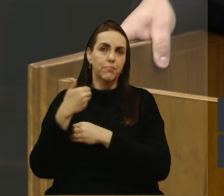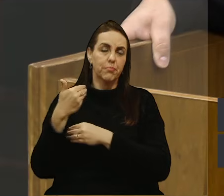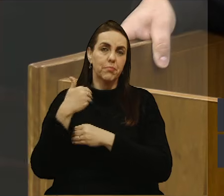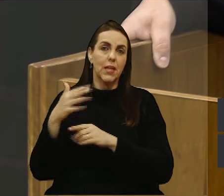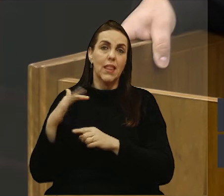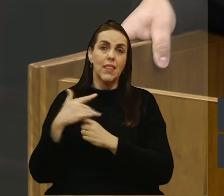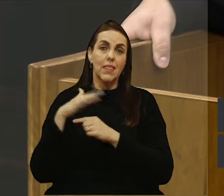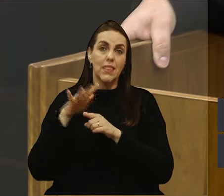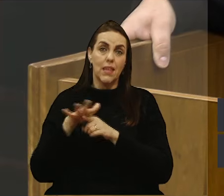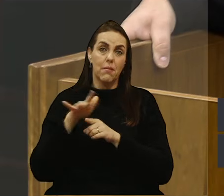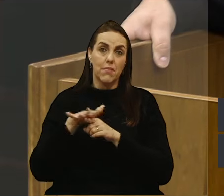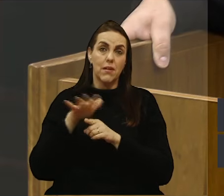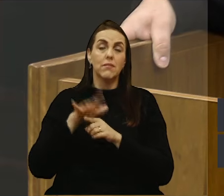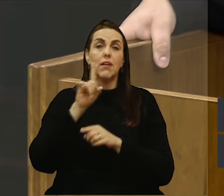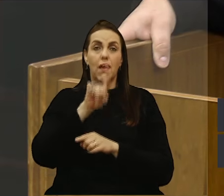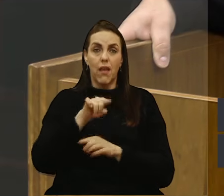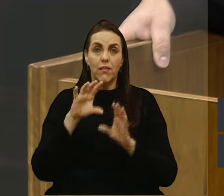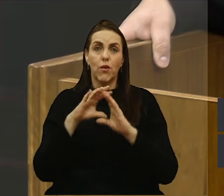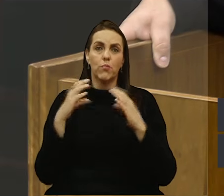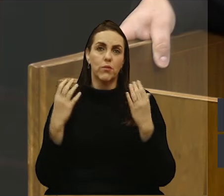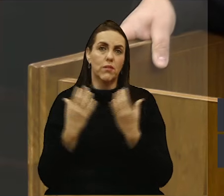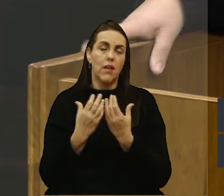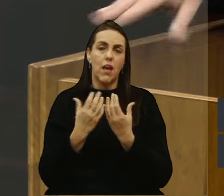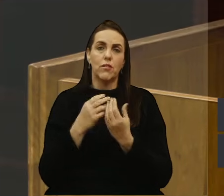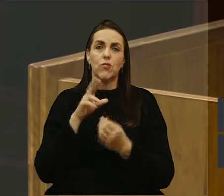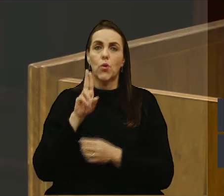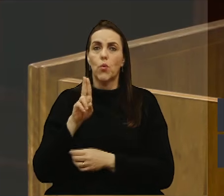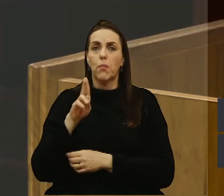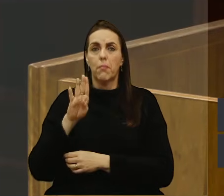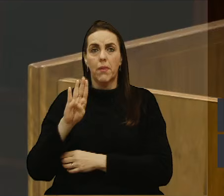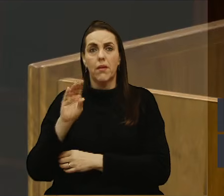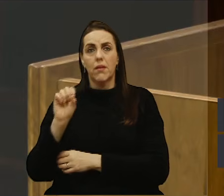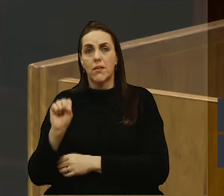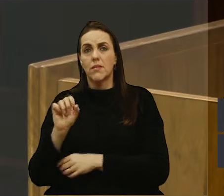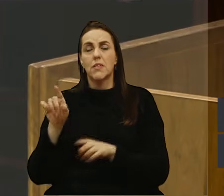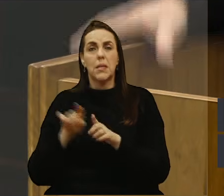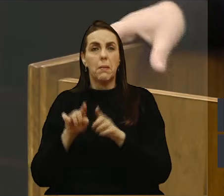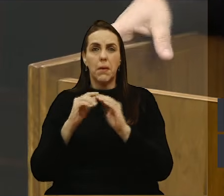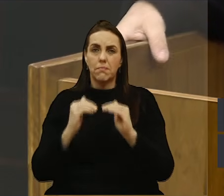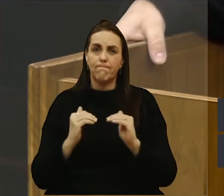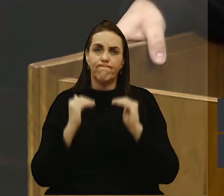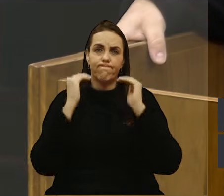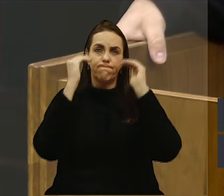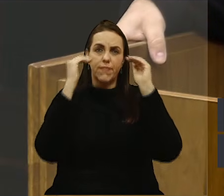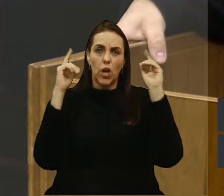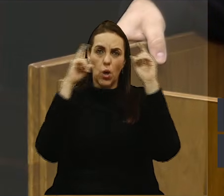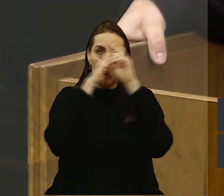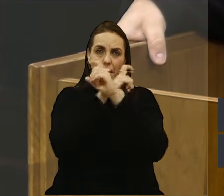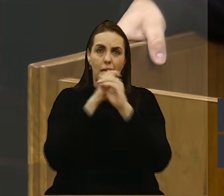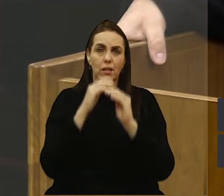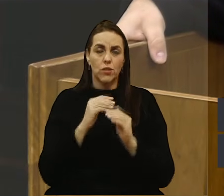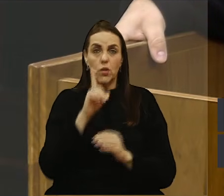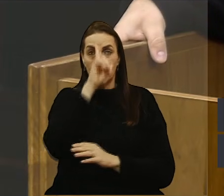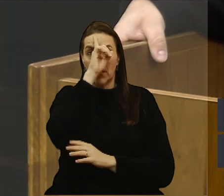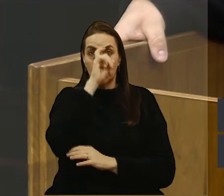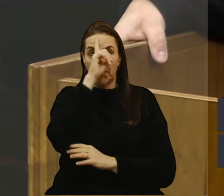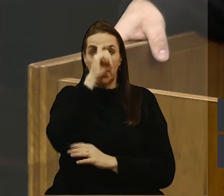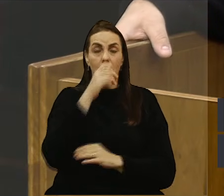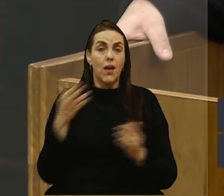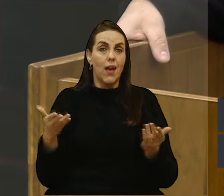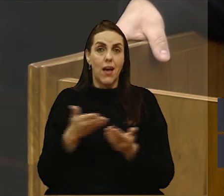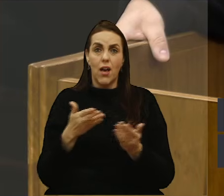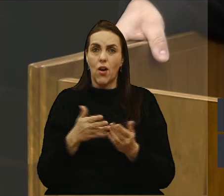demandas da comunidade, seja lá da UBS ou até da alta complexidade nos hospitais, o caos que nós